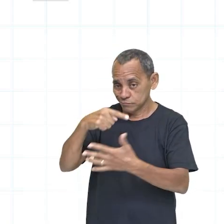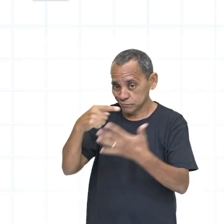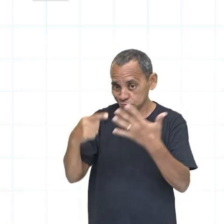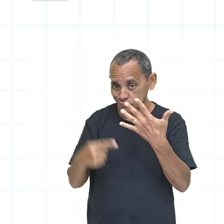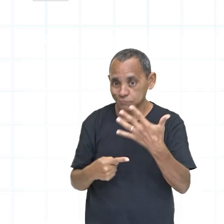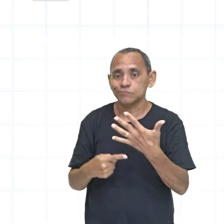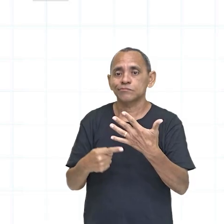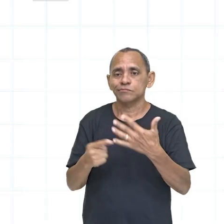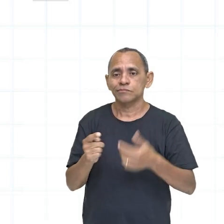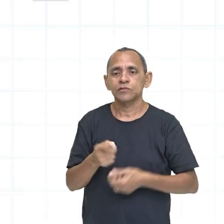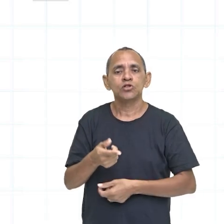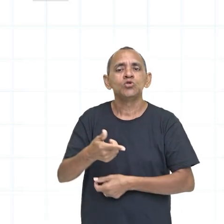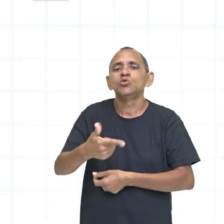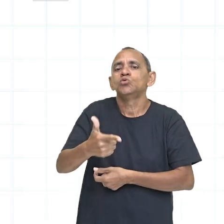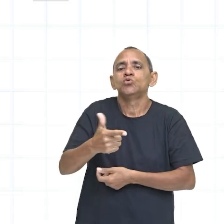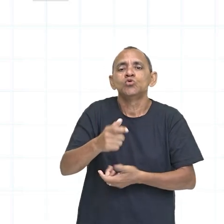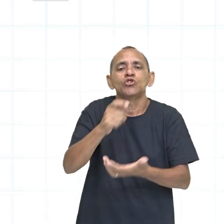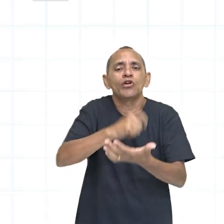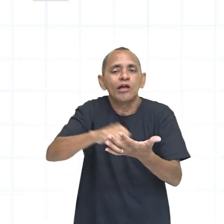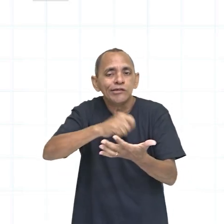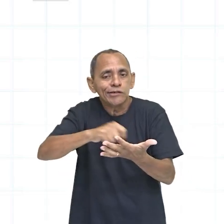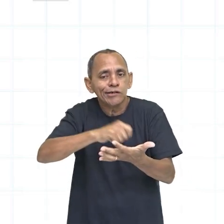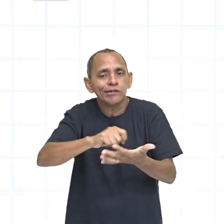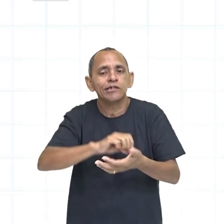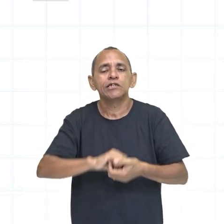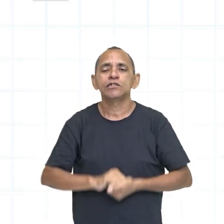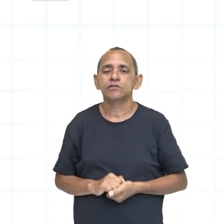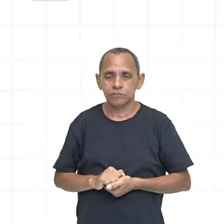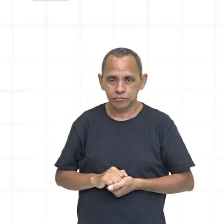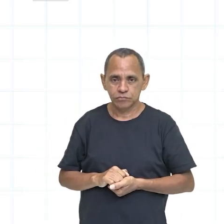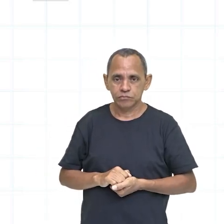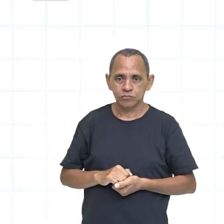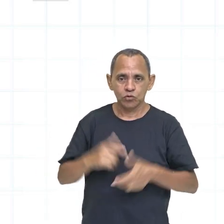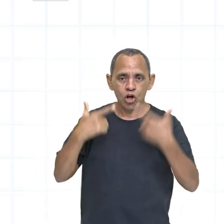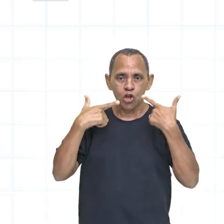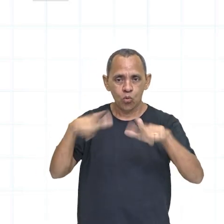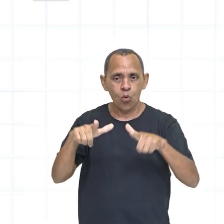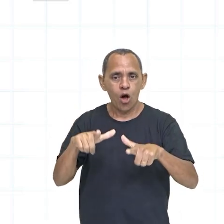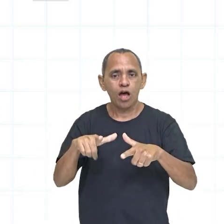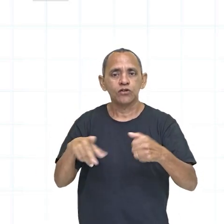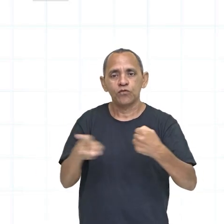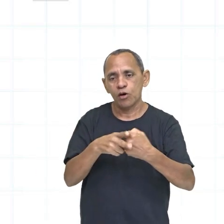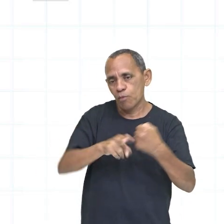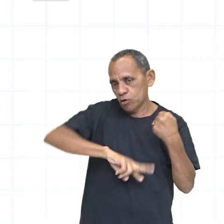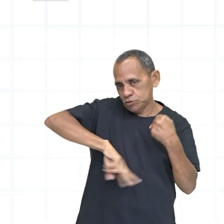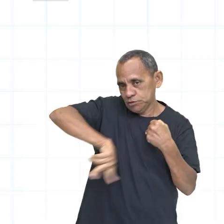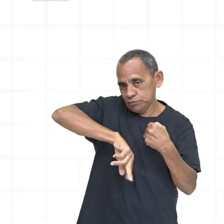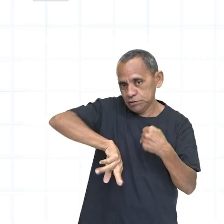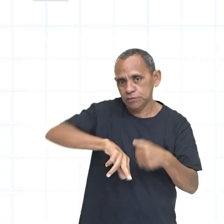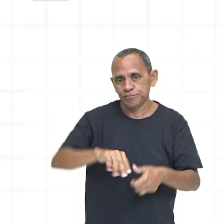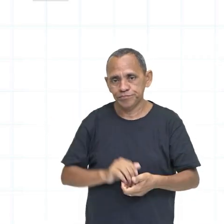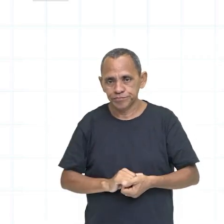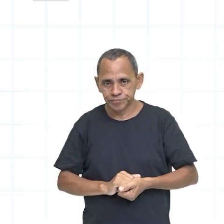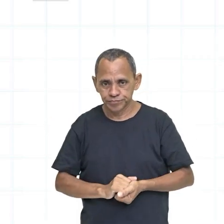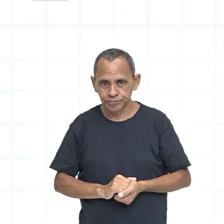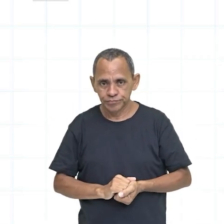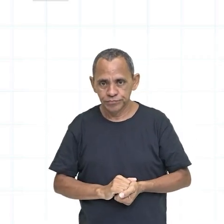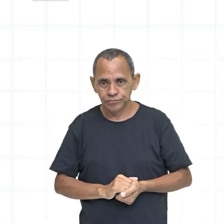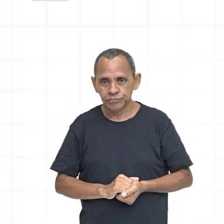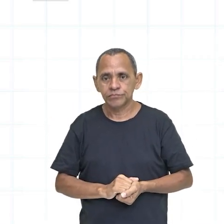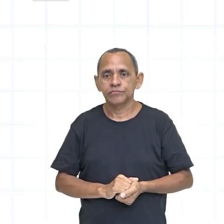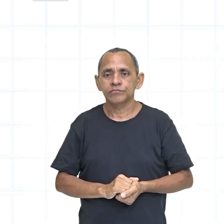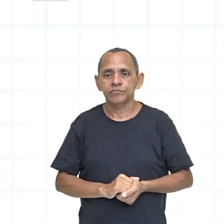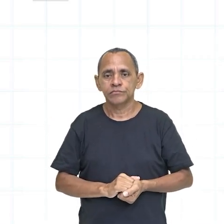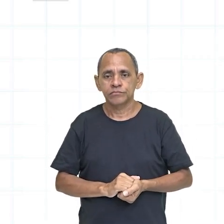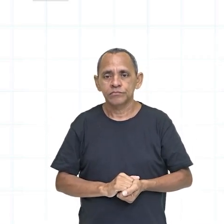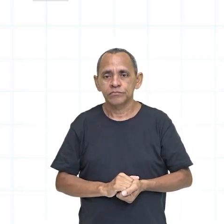e nós estamos diante de uma linguagem não verbal, tá certo? Linguagem não verbal. Todas as outras que tiver alguma coisa escrita é